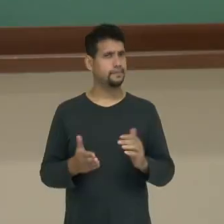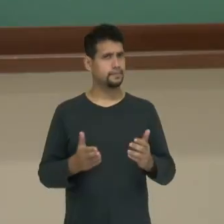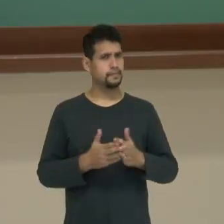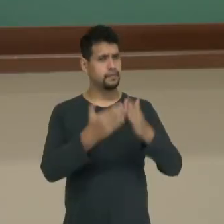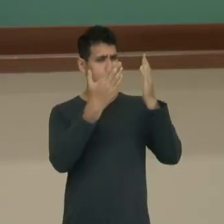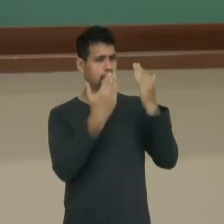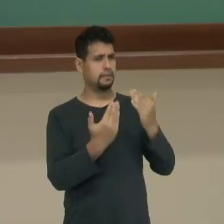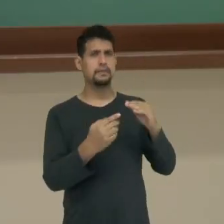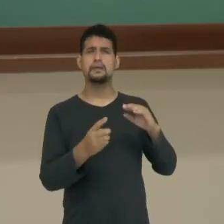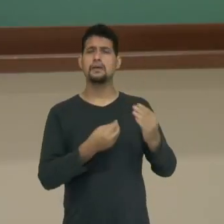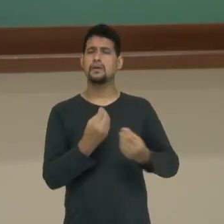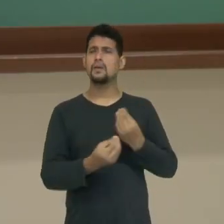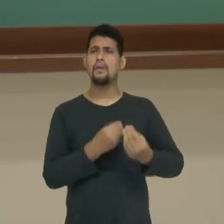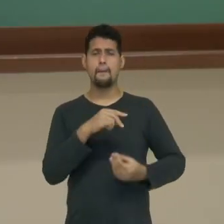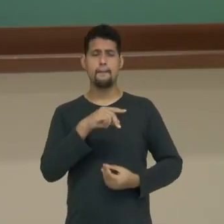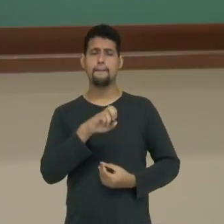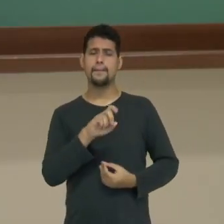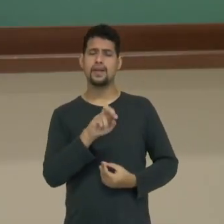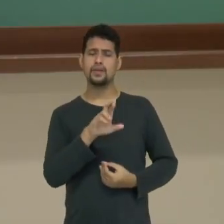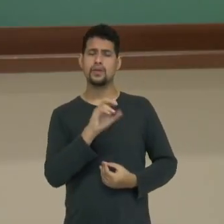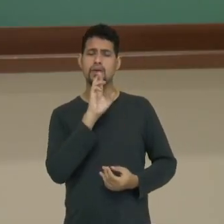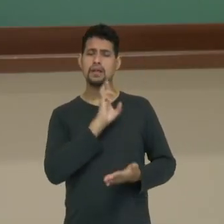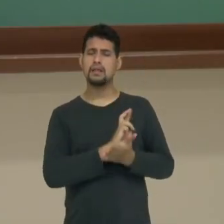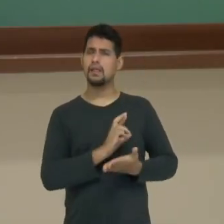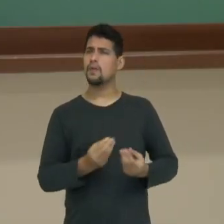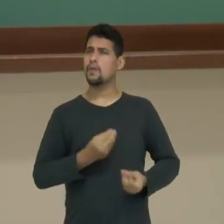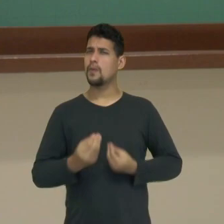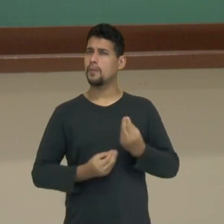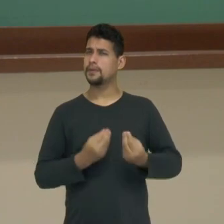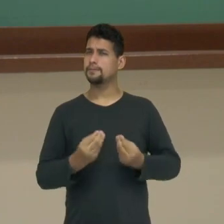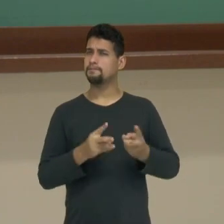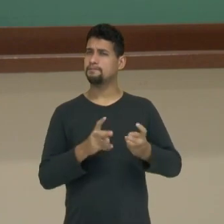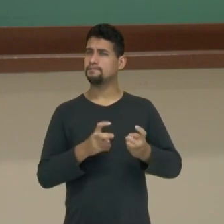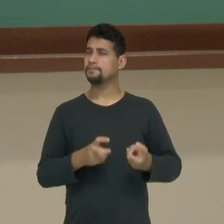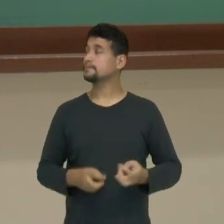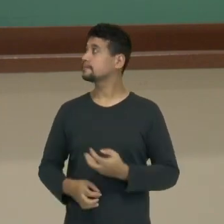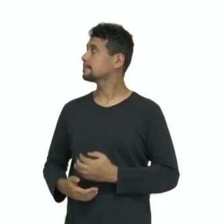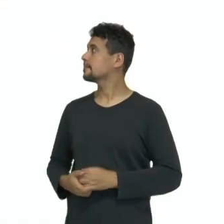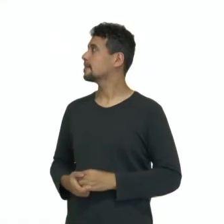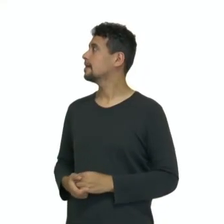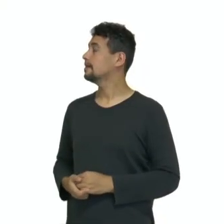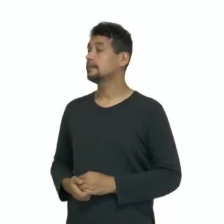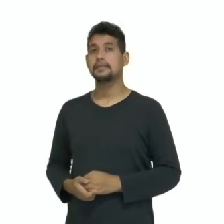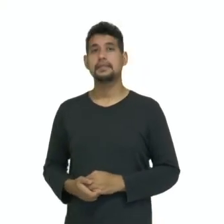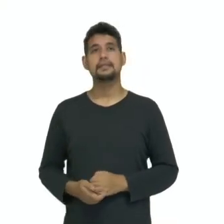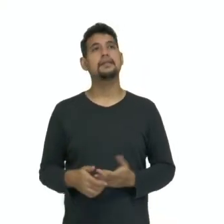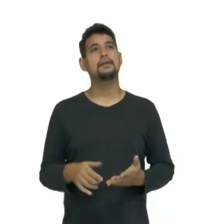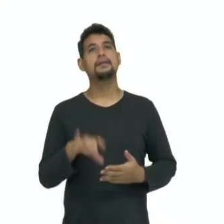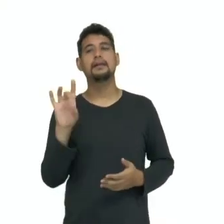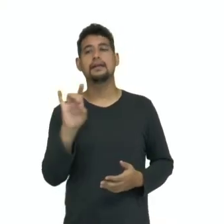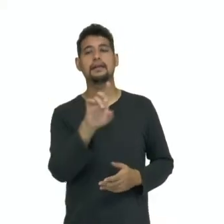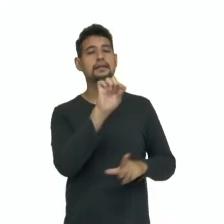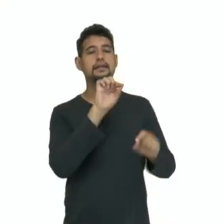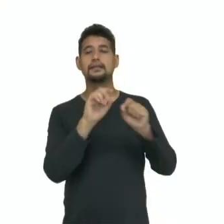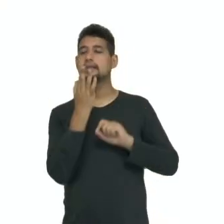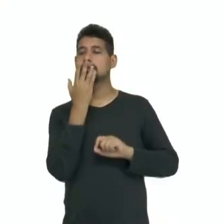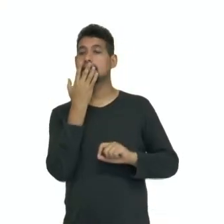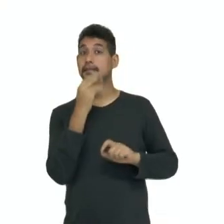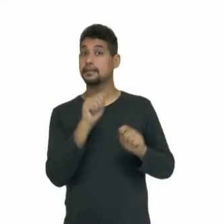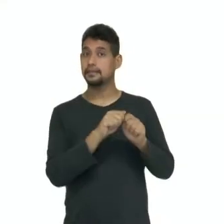verificar então como que o Pedrinho fez essa resolução? Acompanhe aqui comigo. Cada escolha de cores feita por